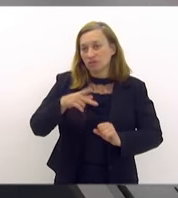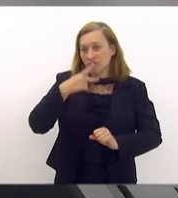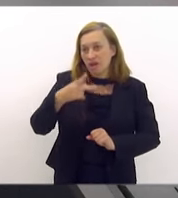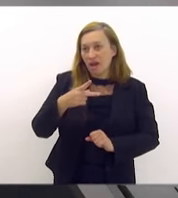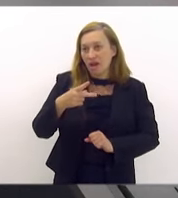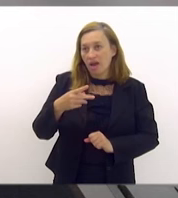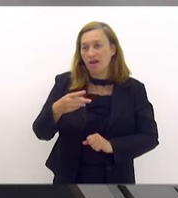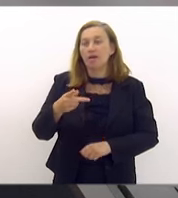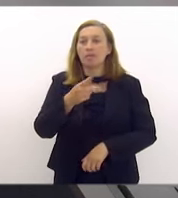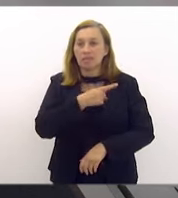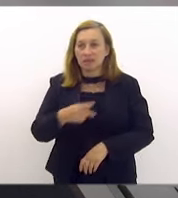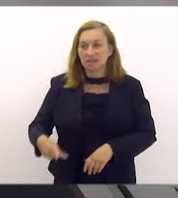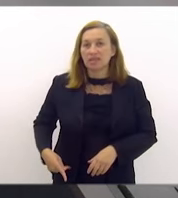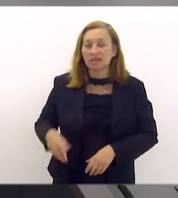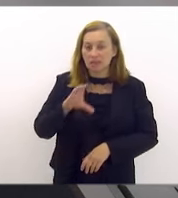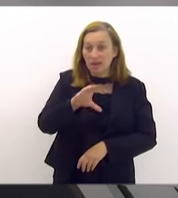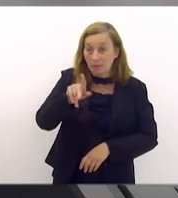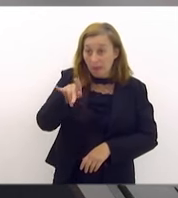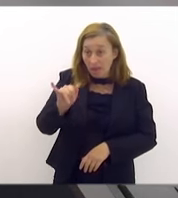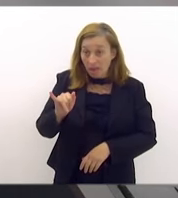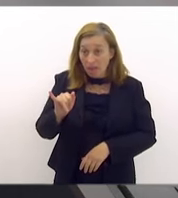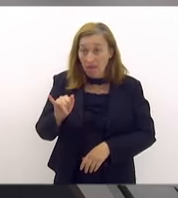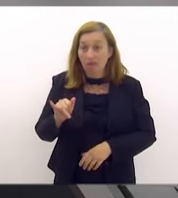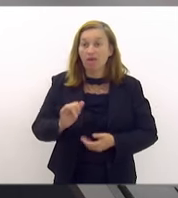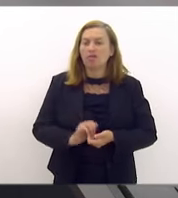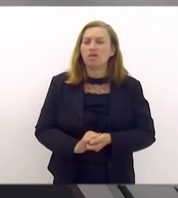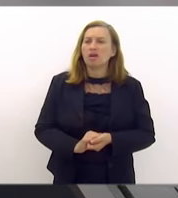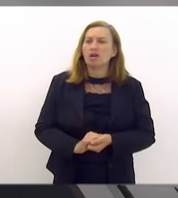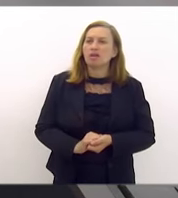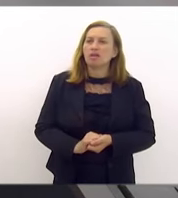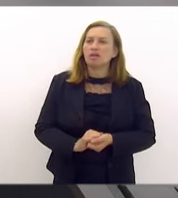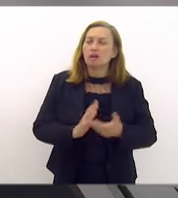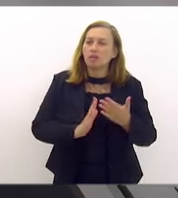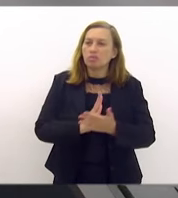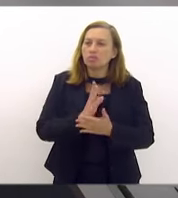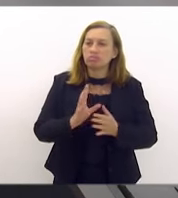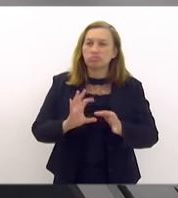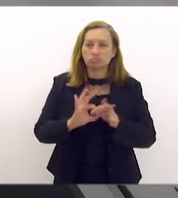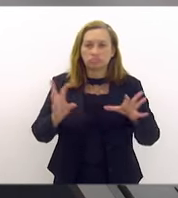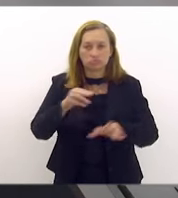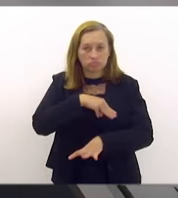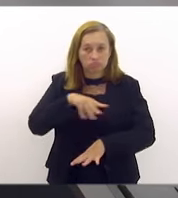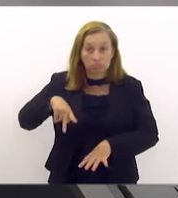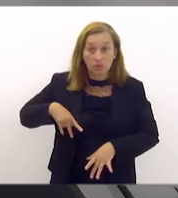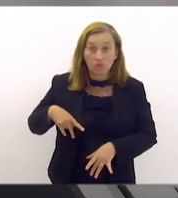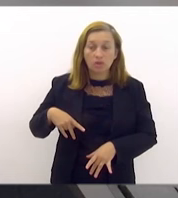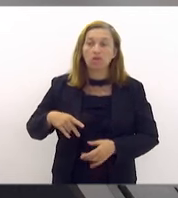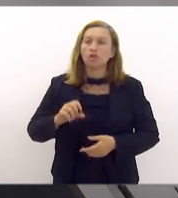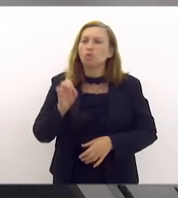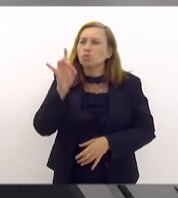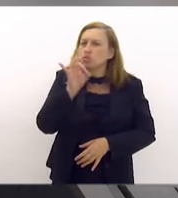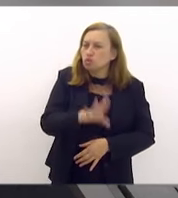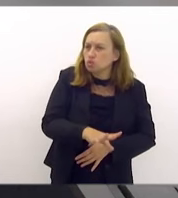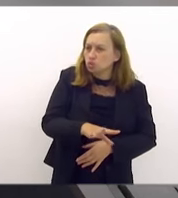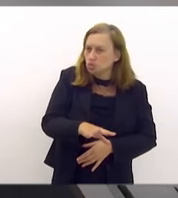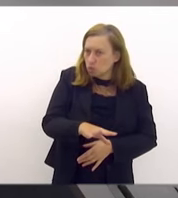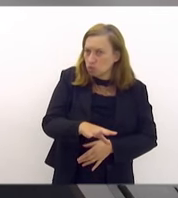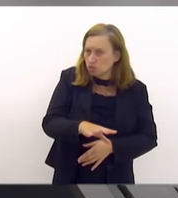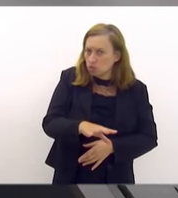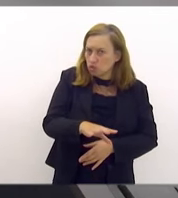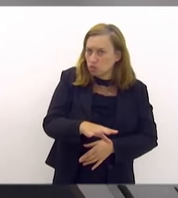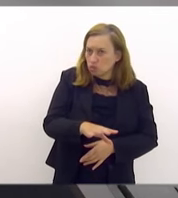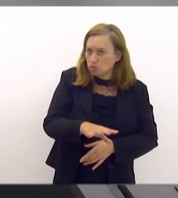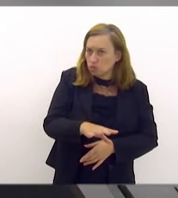presid desta CPI completamente a favor a autonomia do Ministério Público inclusive os últimos ataques que o ministério